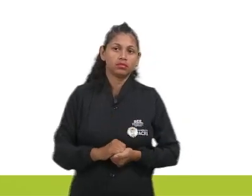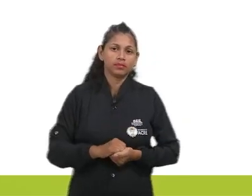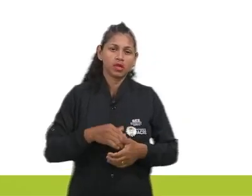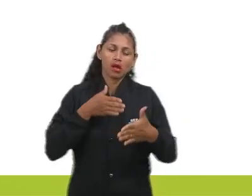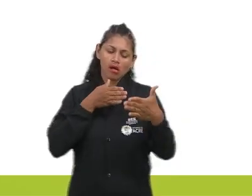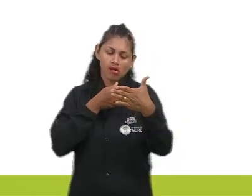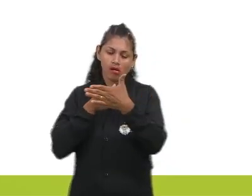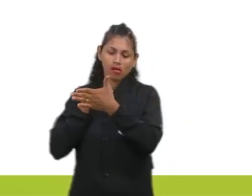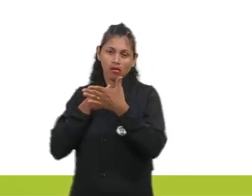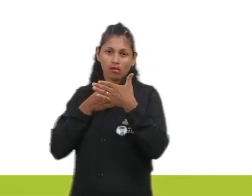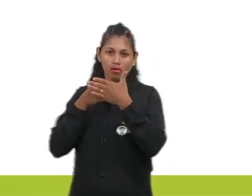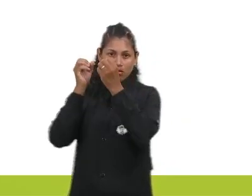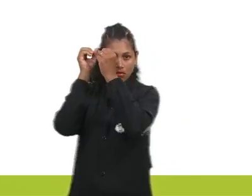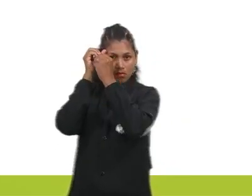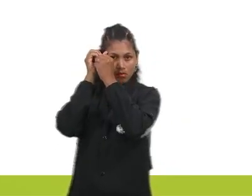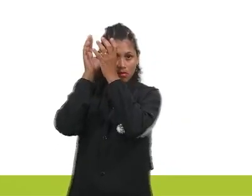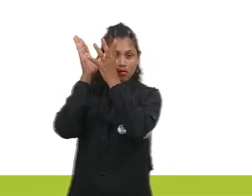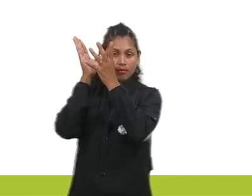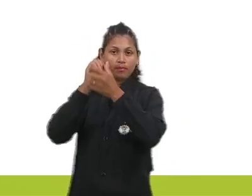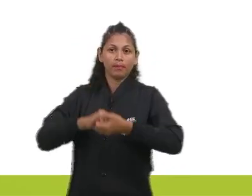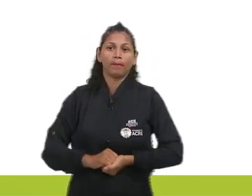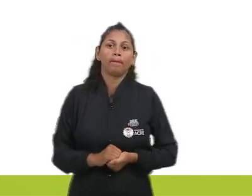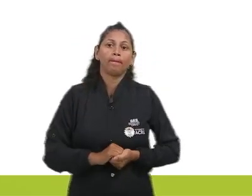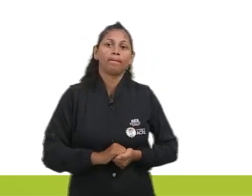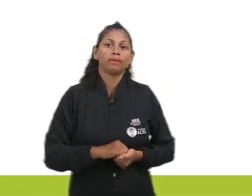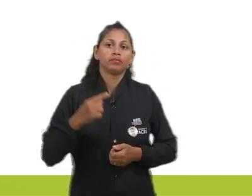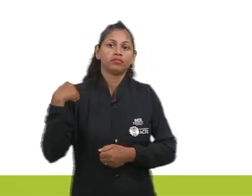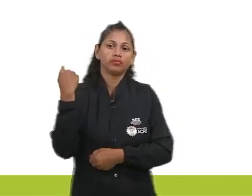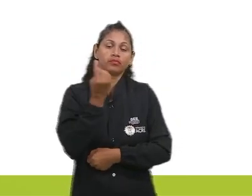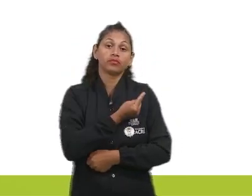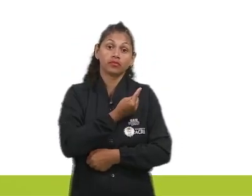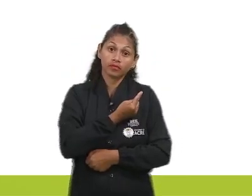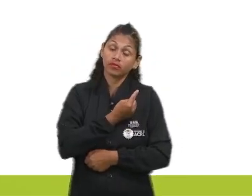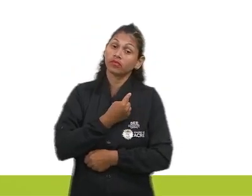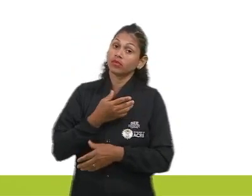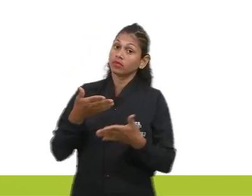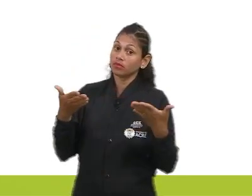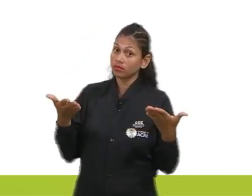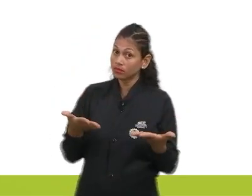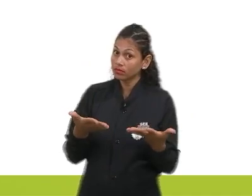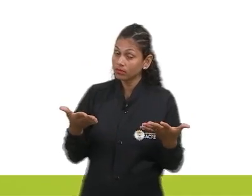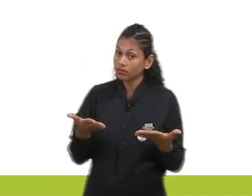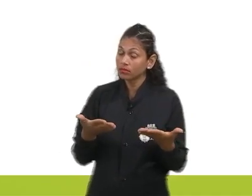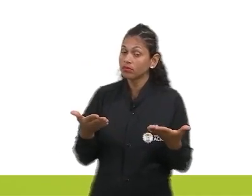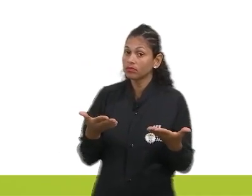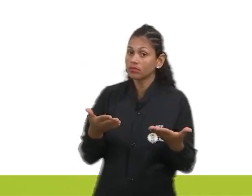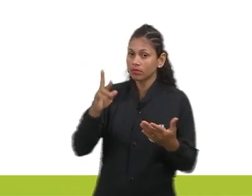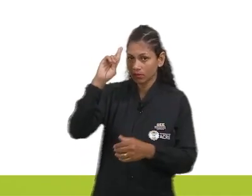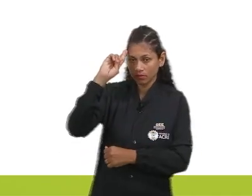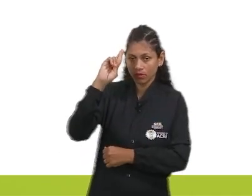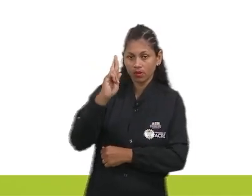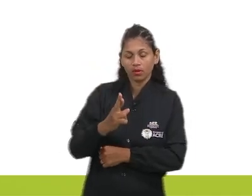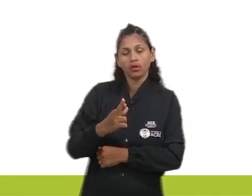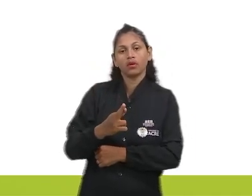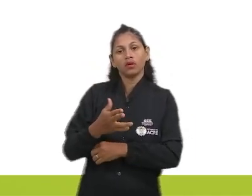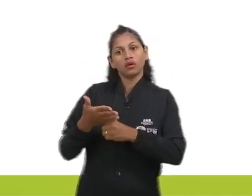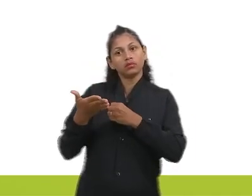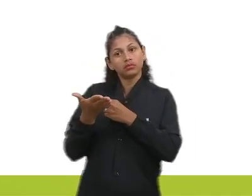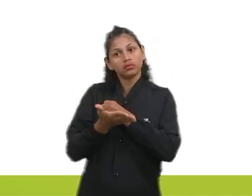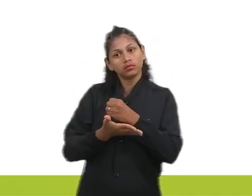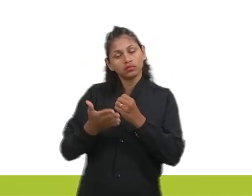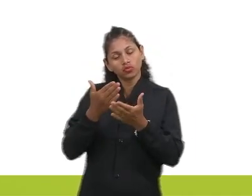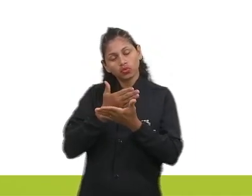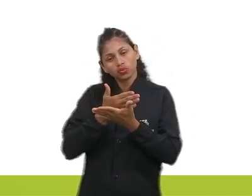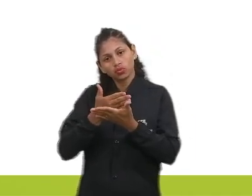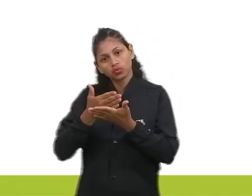Agora, nos nossos dias, o racionalismo é, de certa forma, um princípio segundo o qual